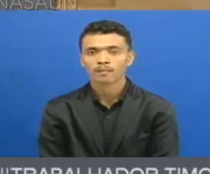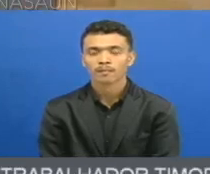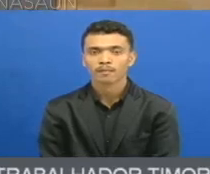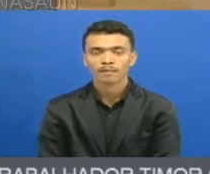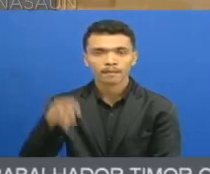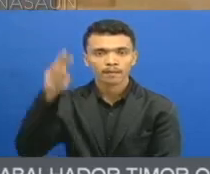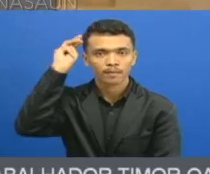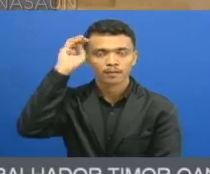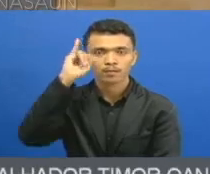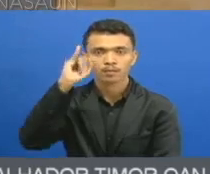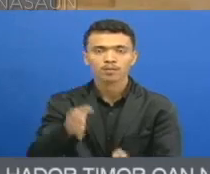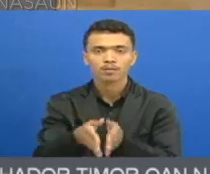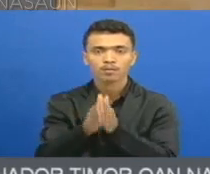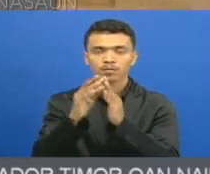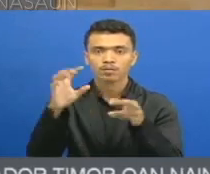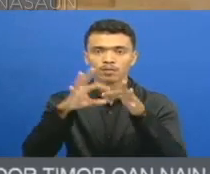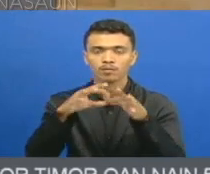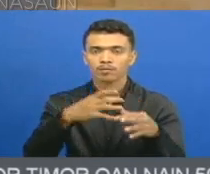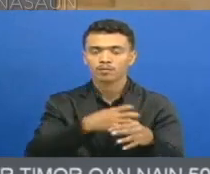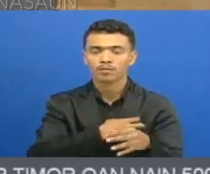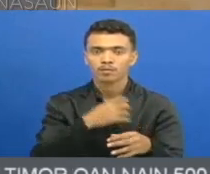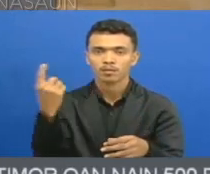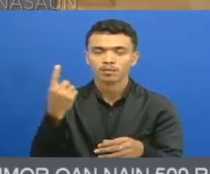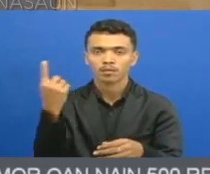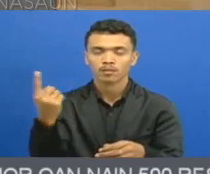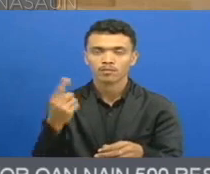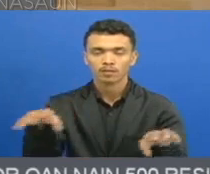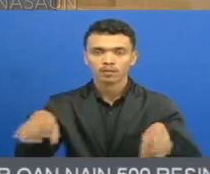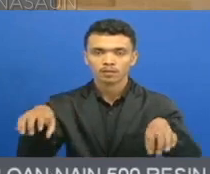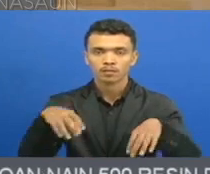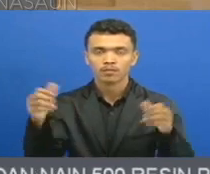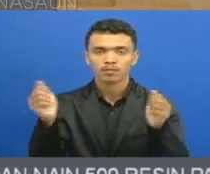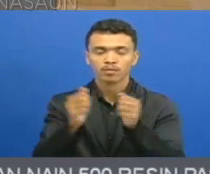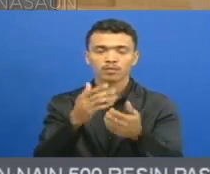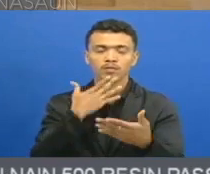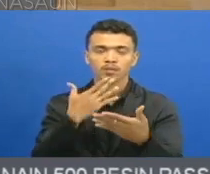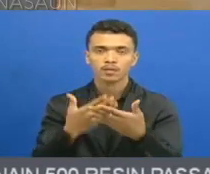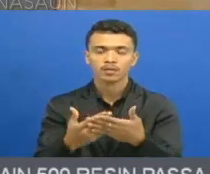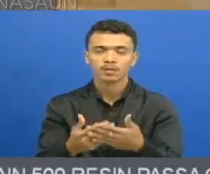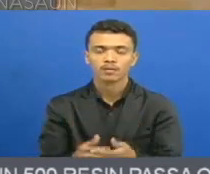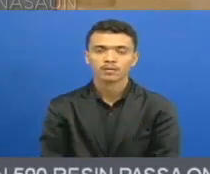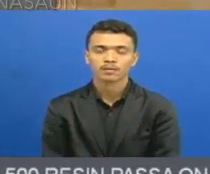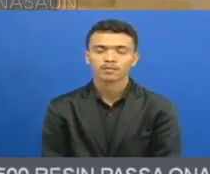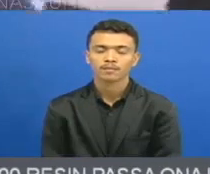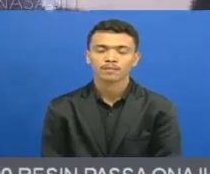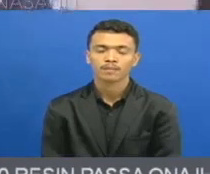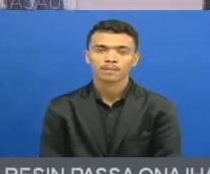Ministru interior, hoe zijn membro politie nacional Timor-Leste, mantein profesionalismo servisu, ho imparcialidade no independente.